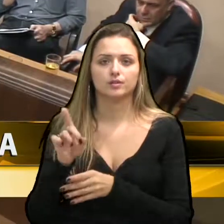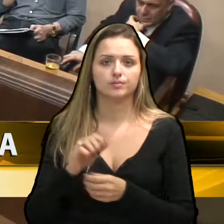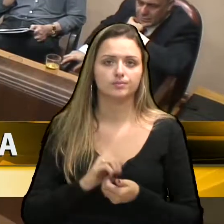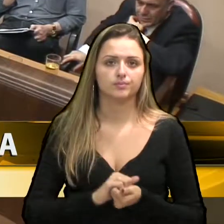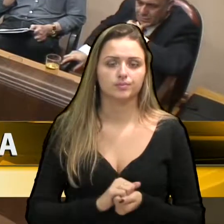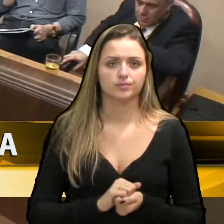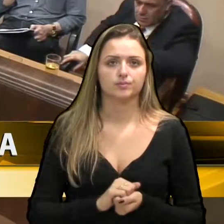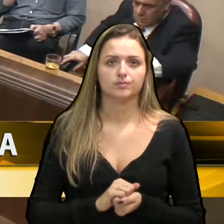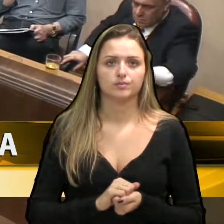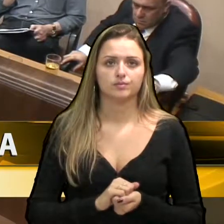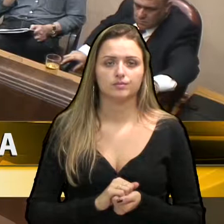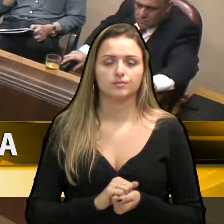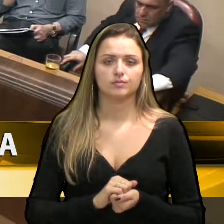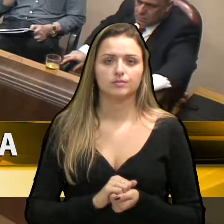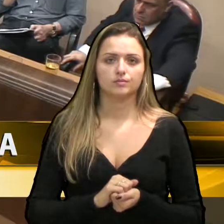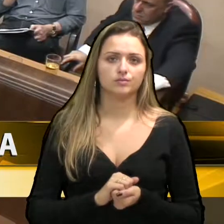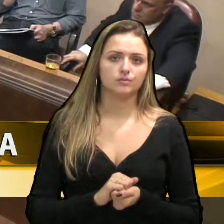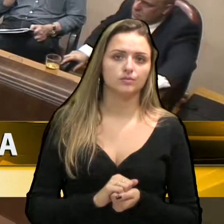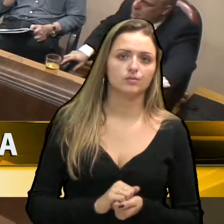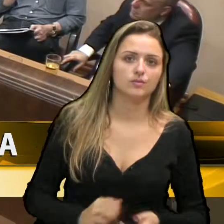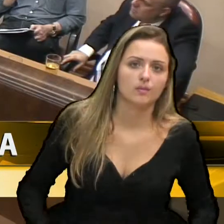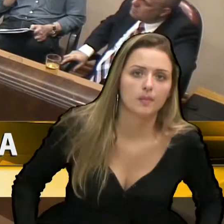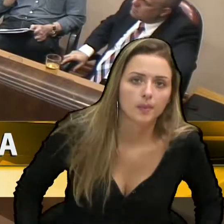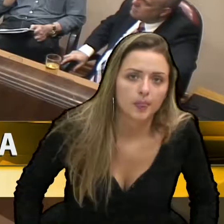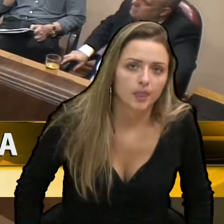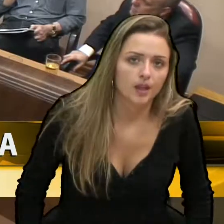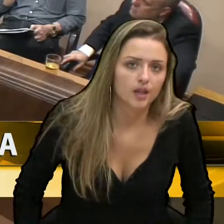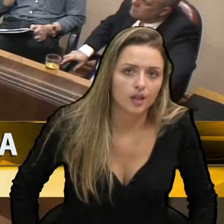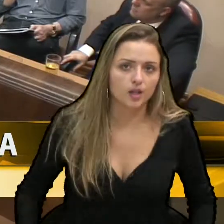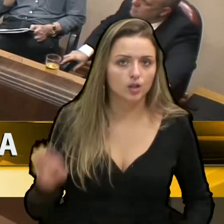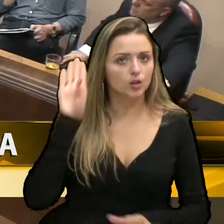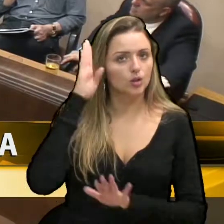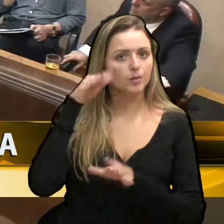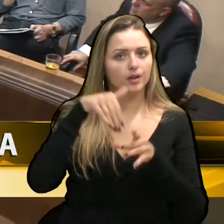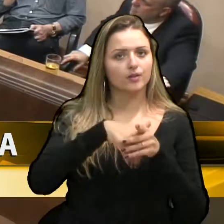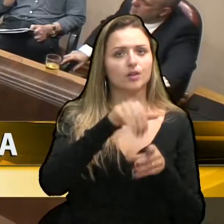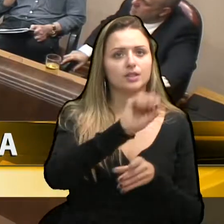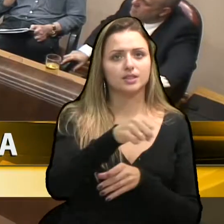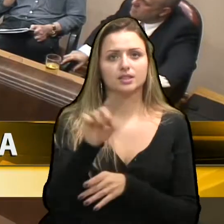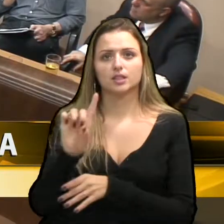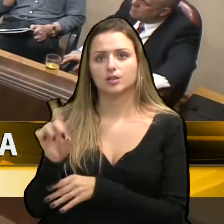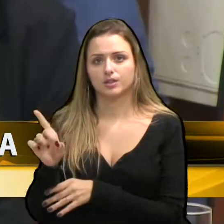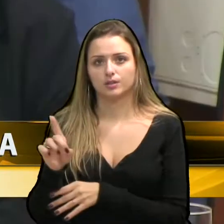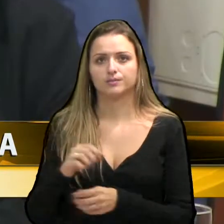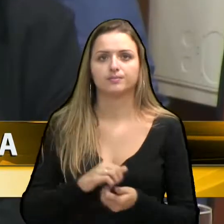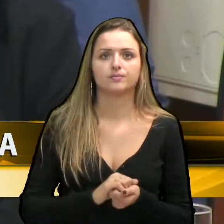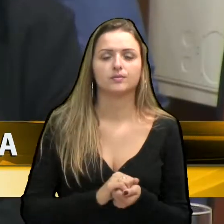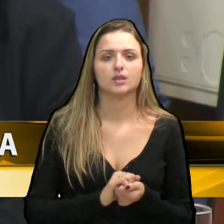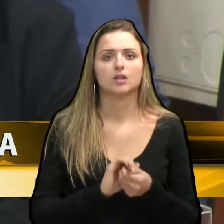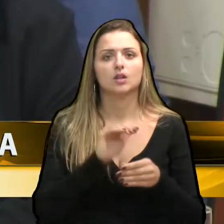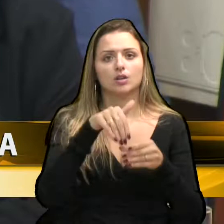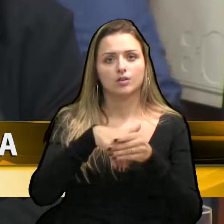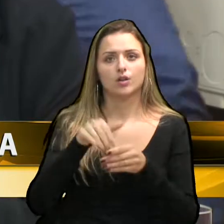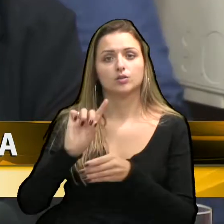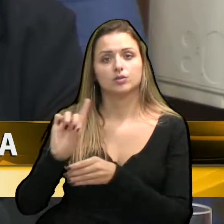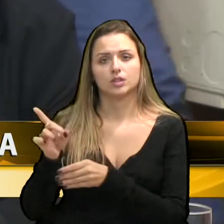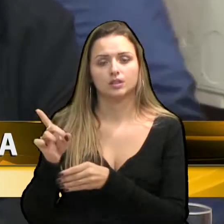não. Vereador Alceu Tomé, o senhor vota sim ou não? Vota não.